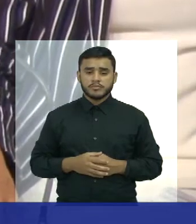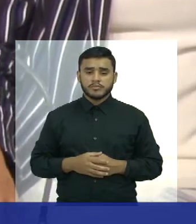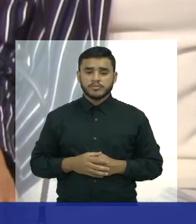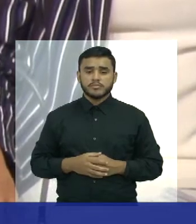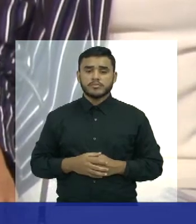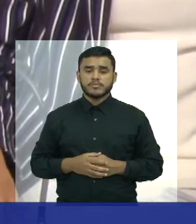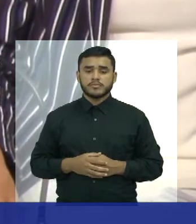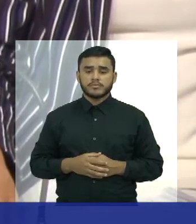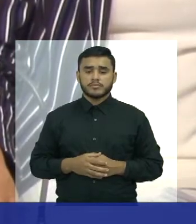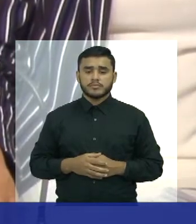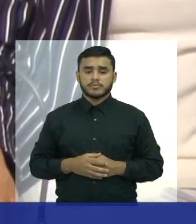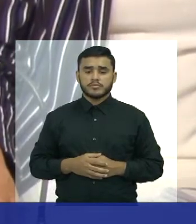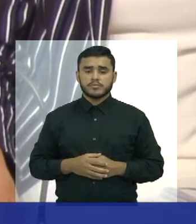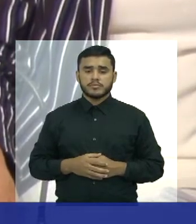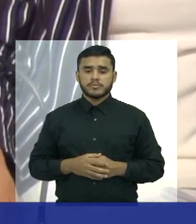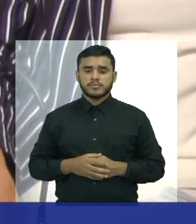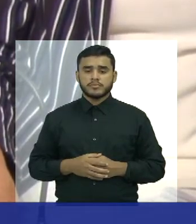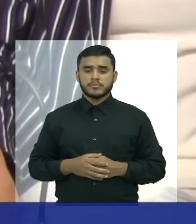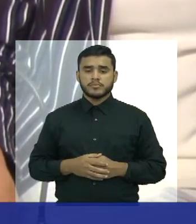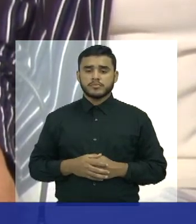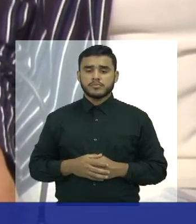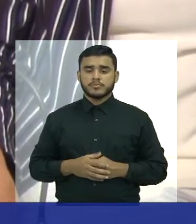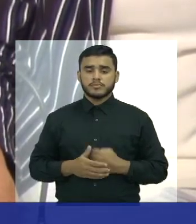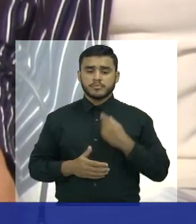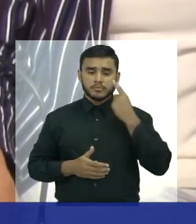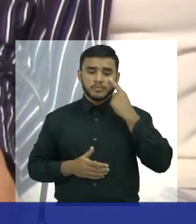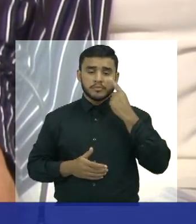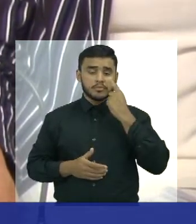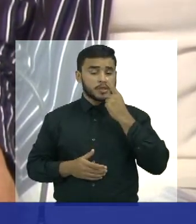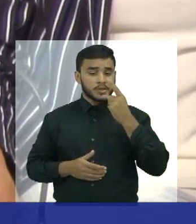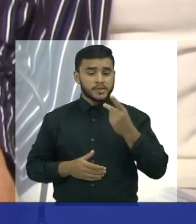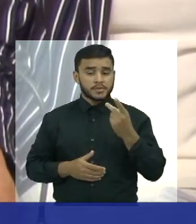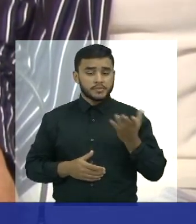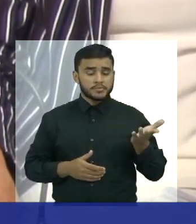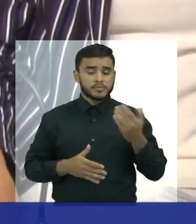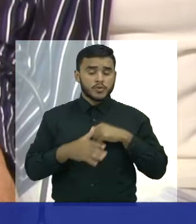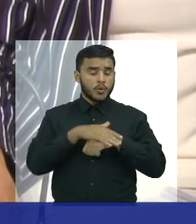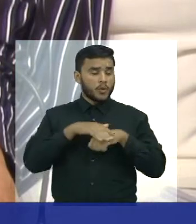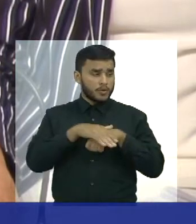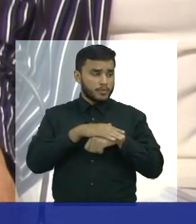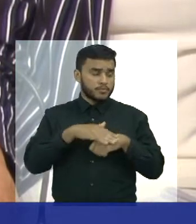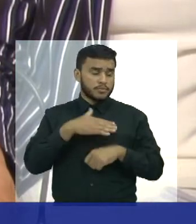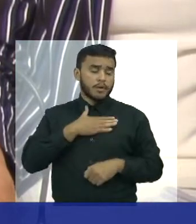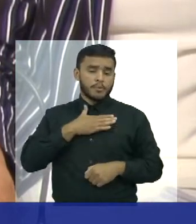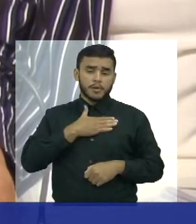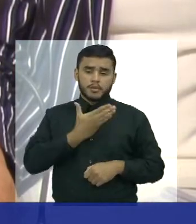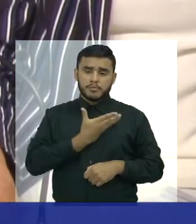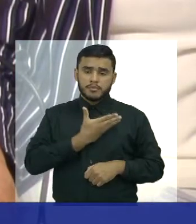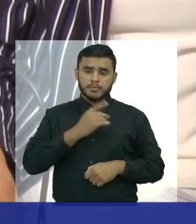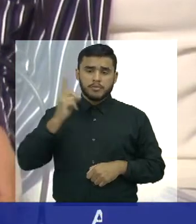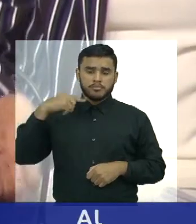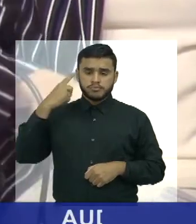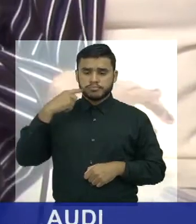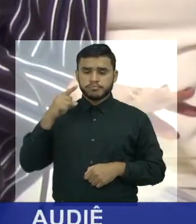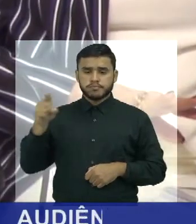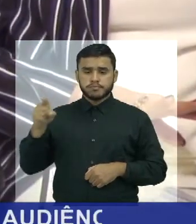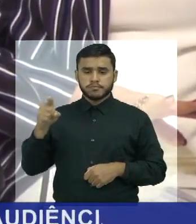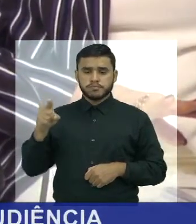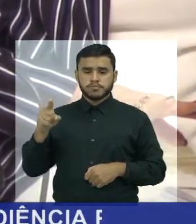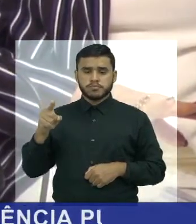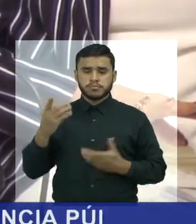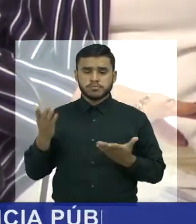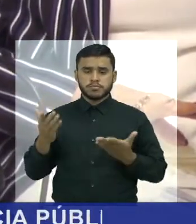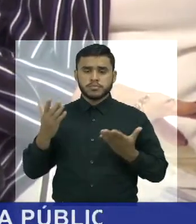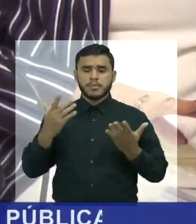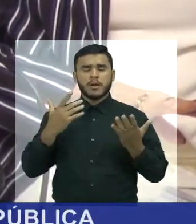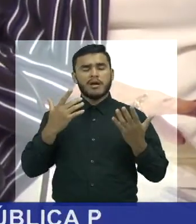Só uma curiosidade, eu conversando com um colega advogado, que se queixava de algumas coisas da